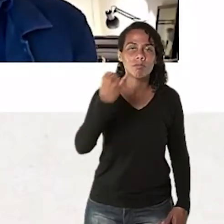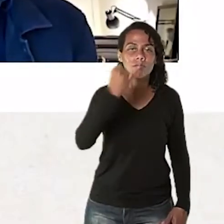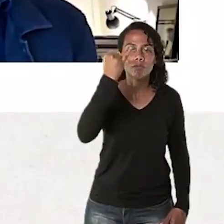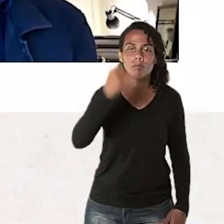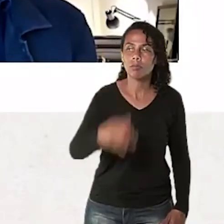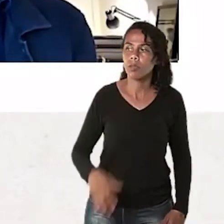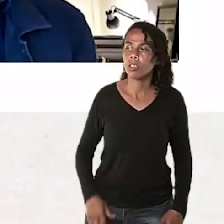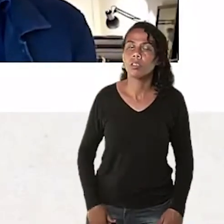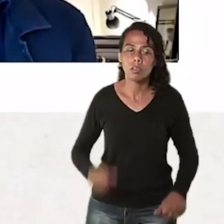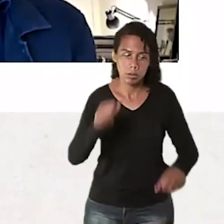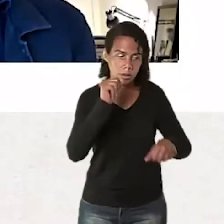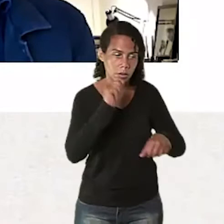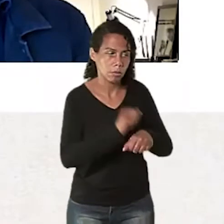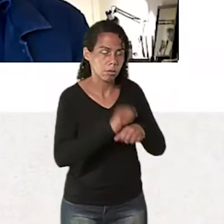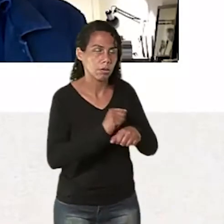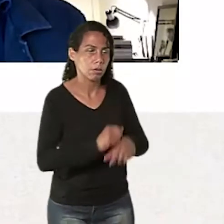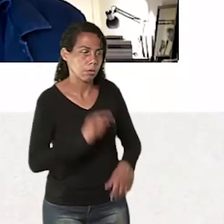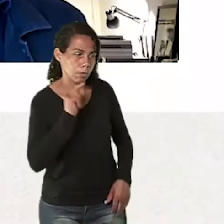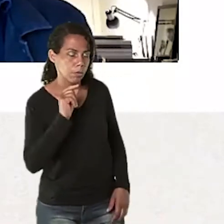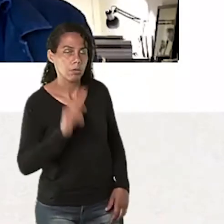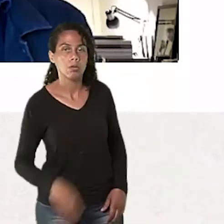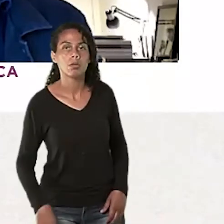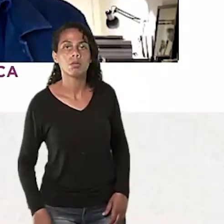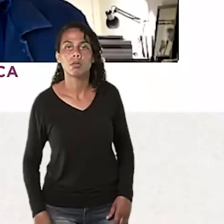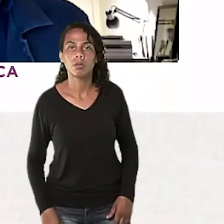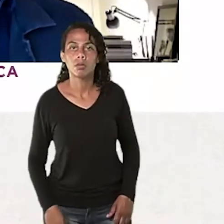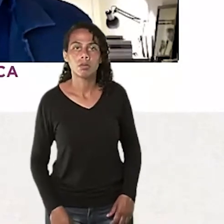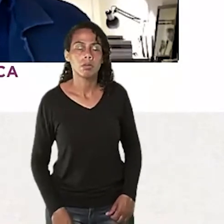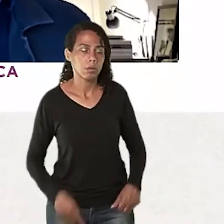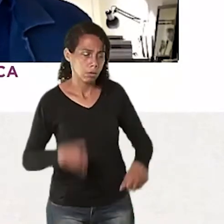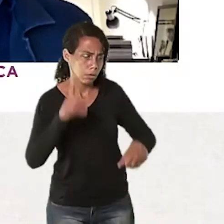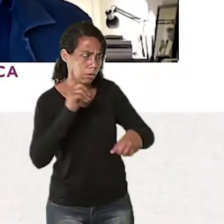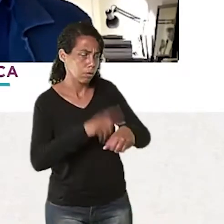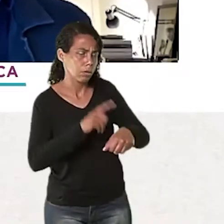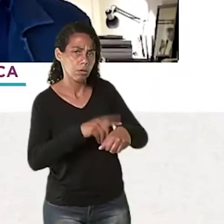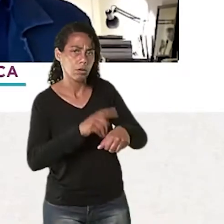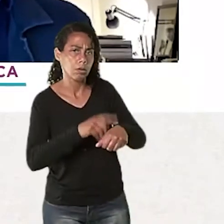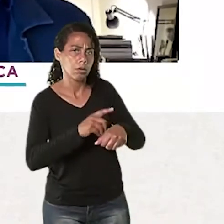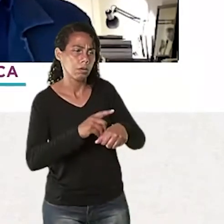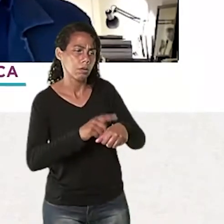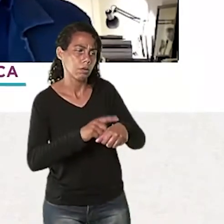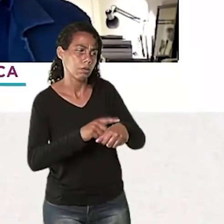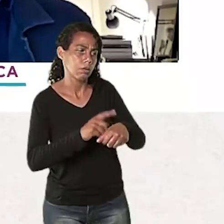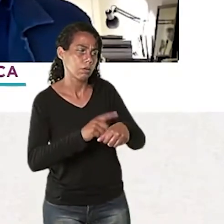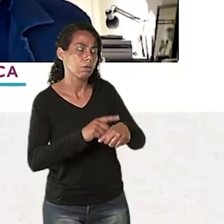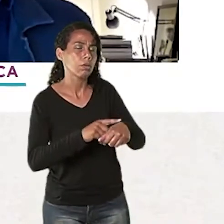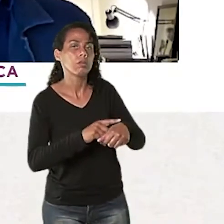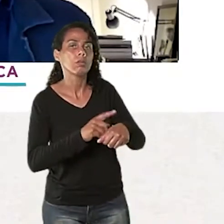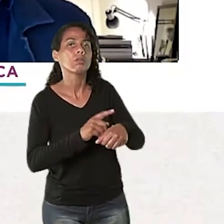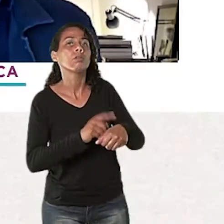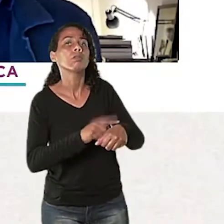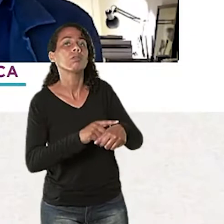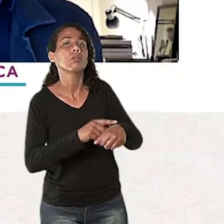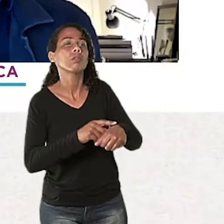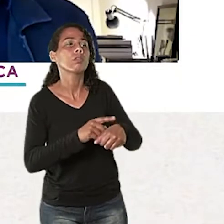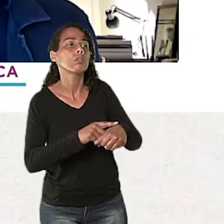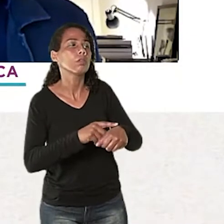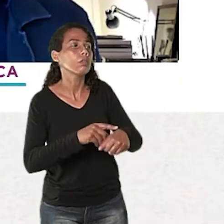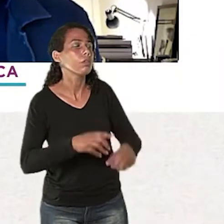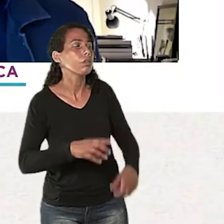interrompendo, eu me perdi no horário dela. Eu não entendi o horário. Que horário era aquele que você saiu e